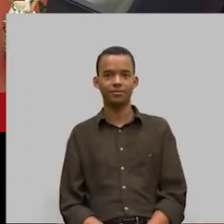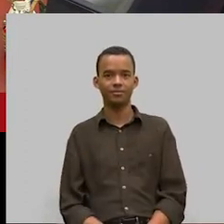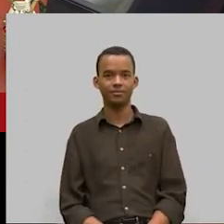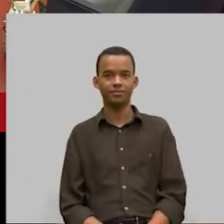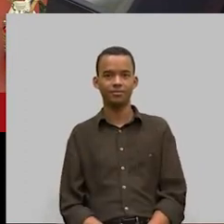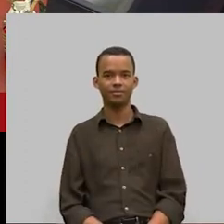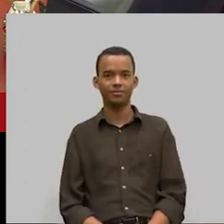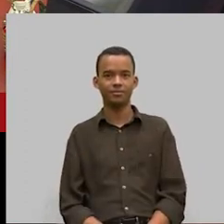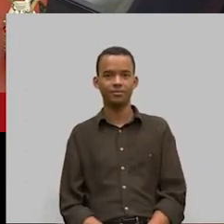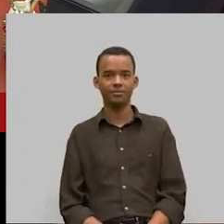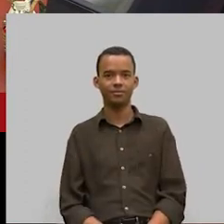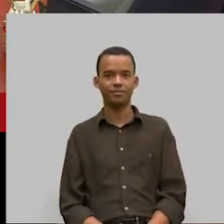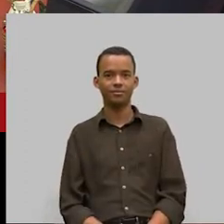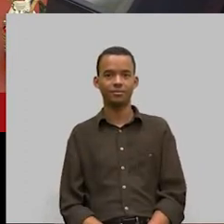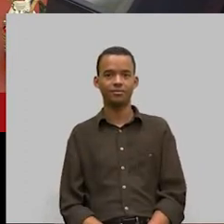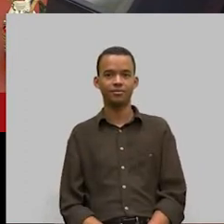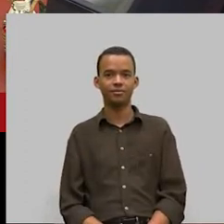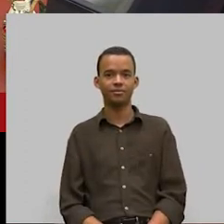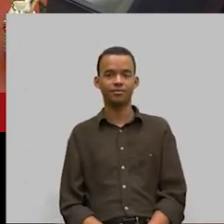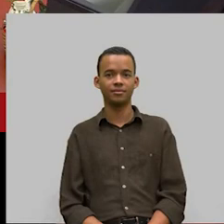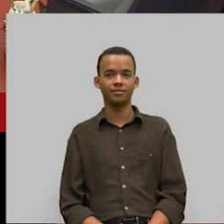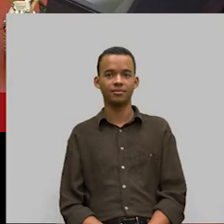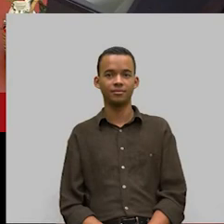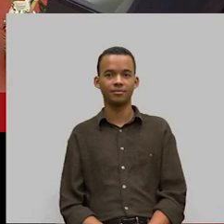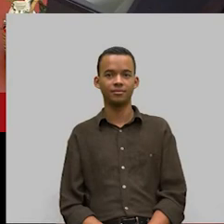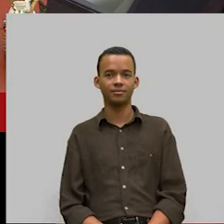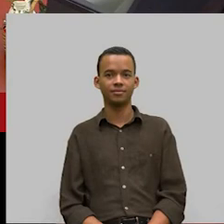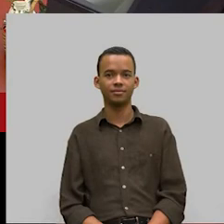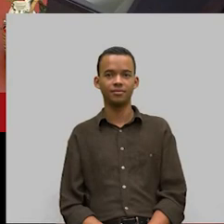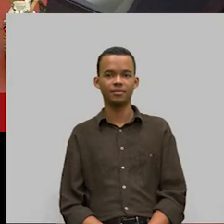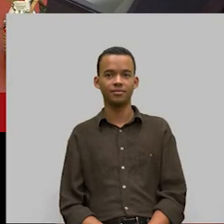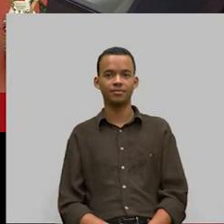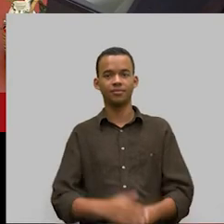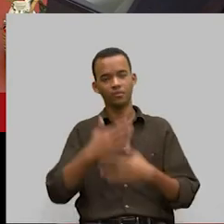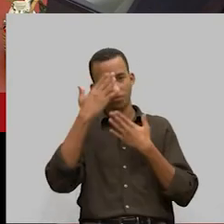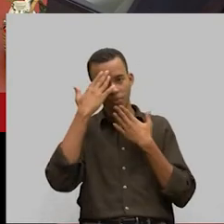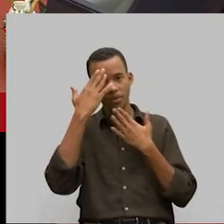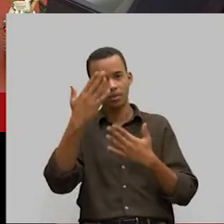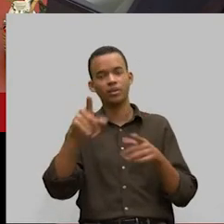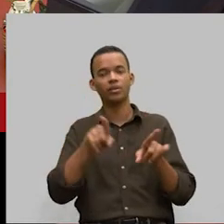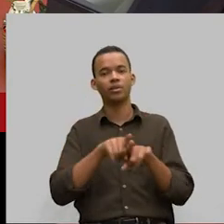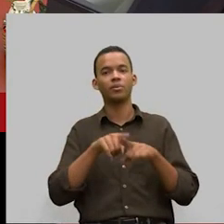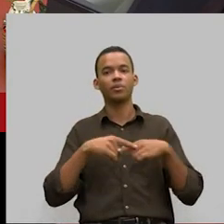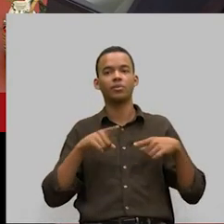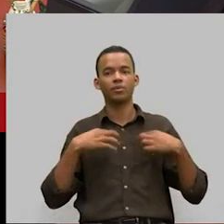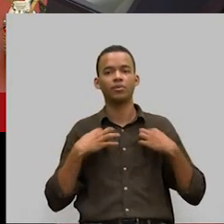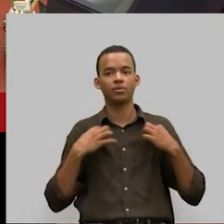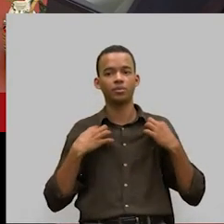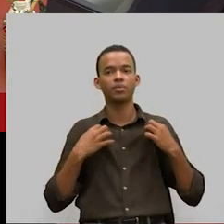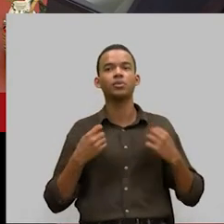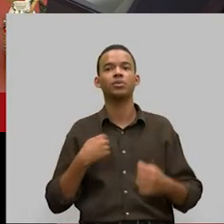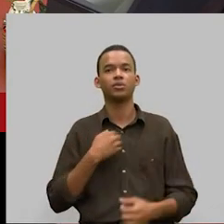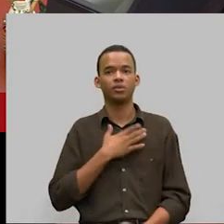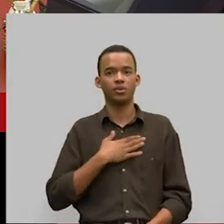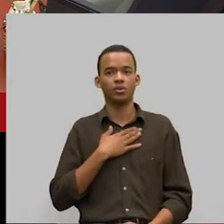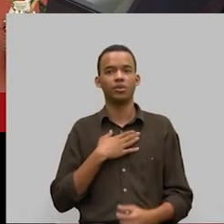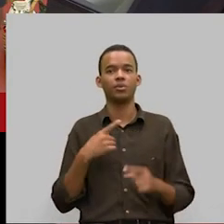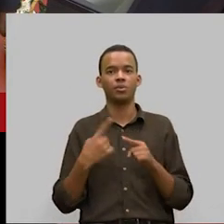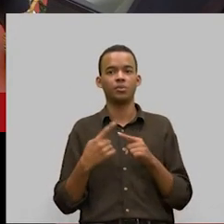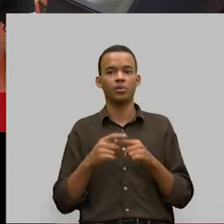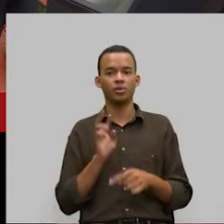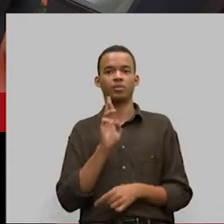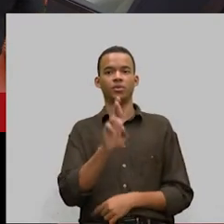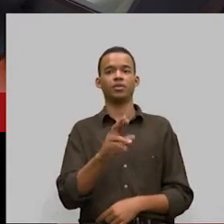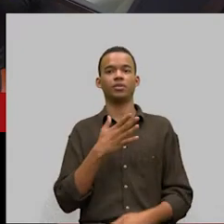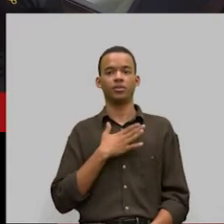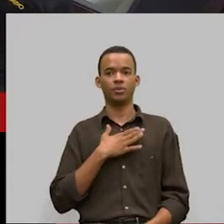licença eu quero te agradecer e quero também agradecer a camisa que você está usando eu me senti muito representada nela